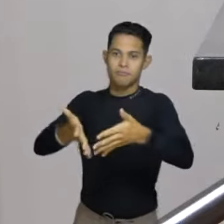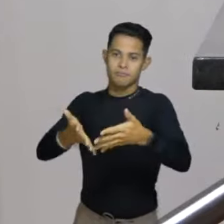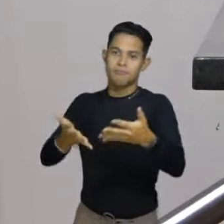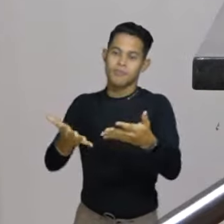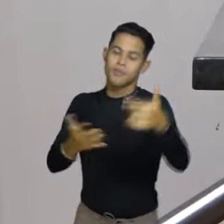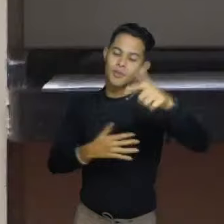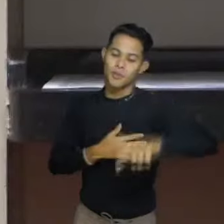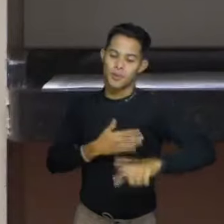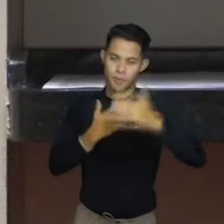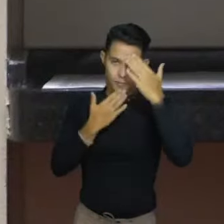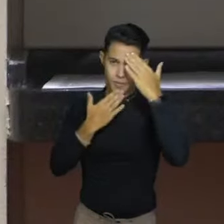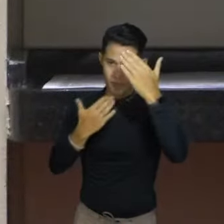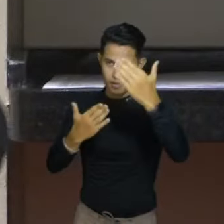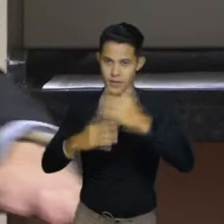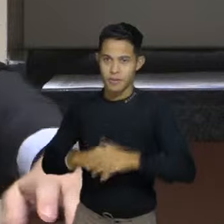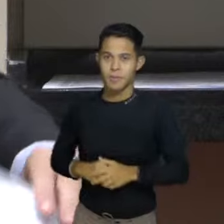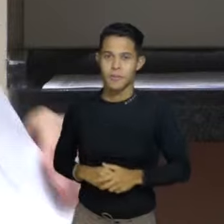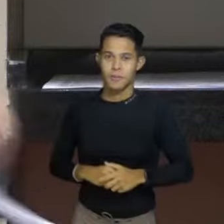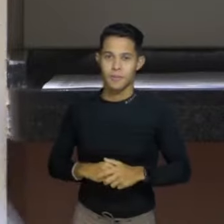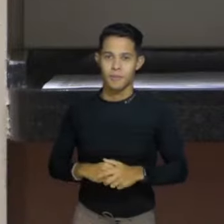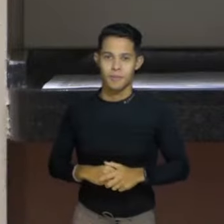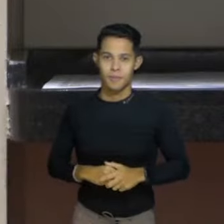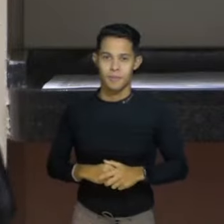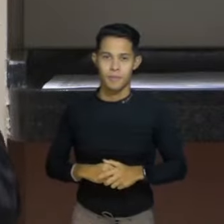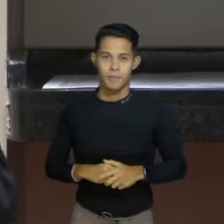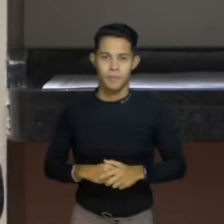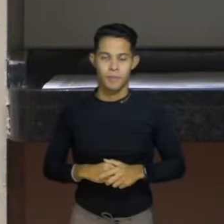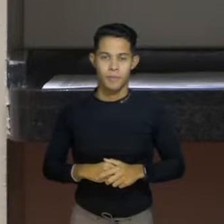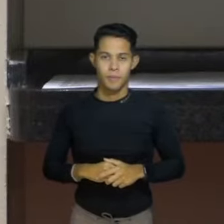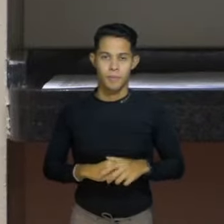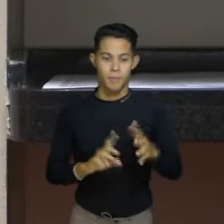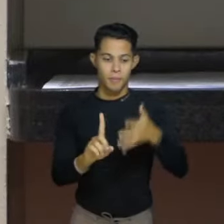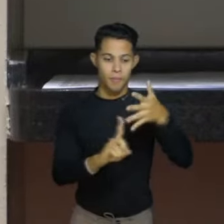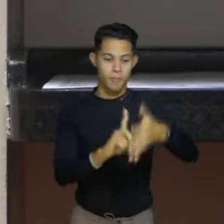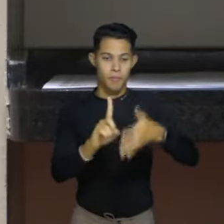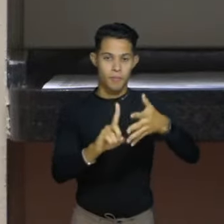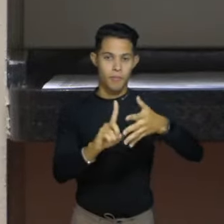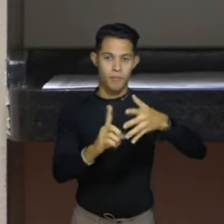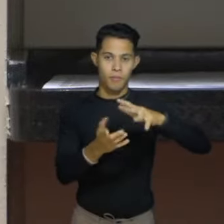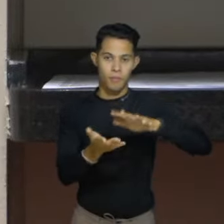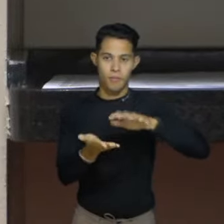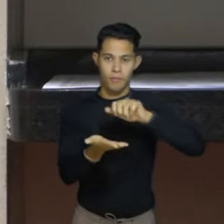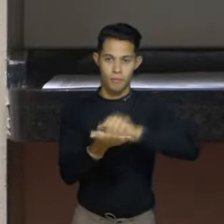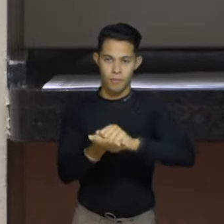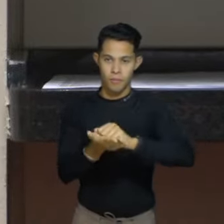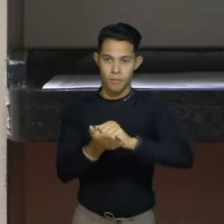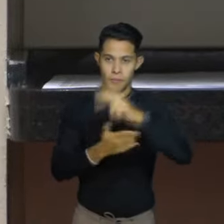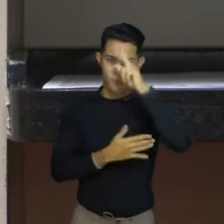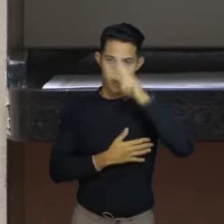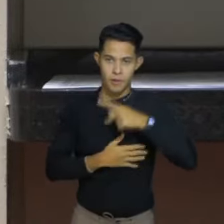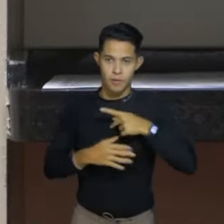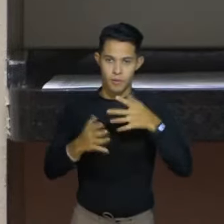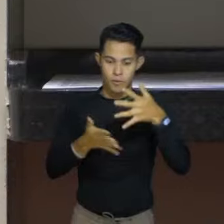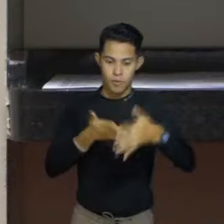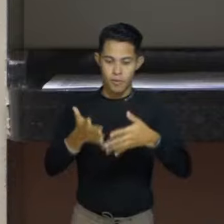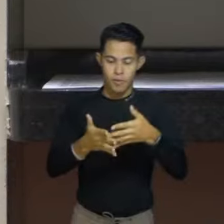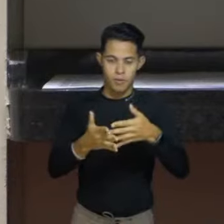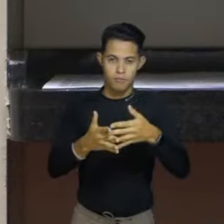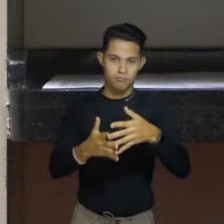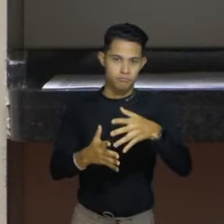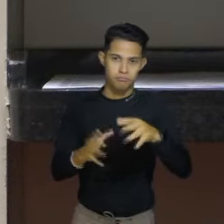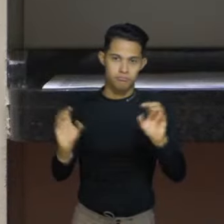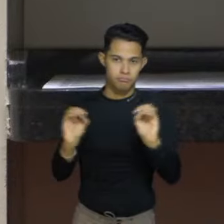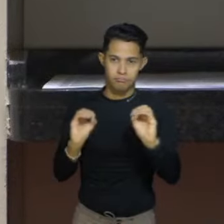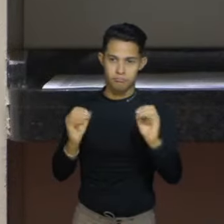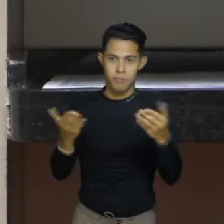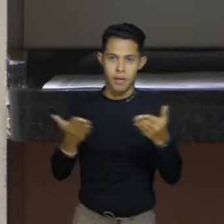obrigado não havendo mais oradores inscritos em explicações pessoais esta presidência antes de encerrar a sessão convoca